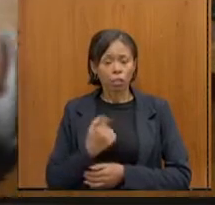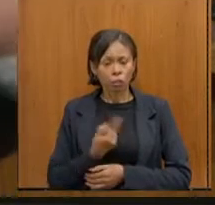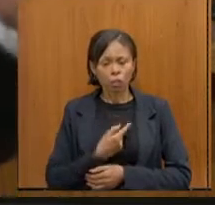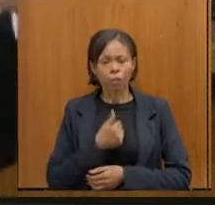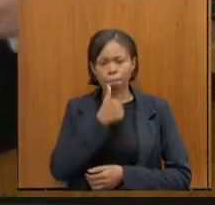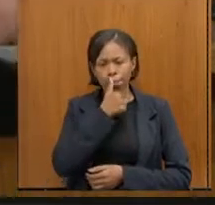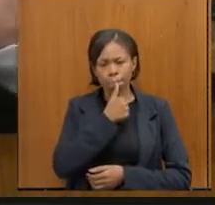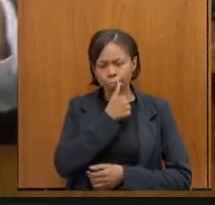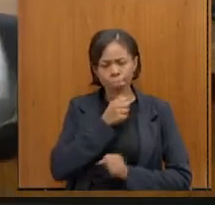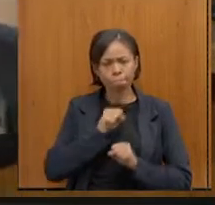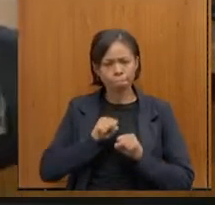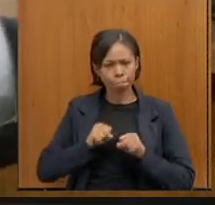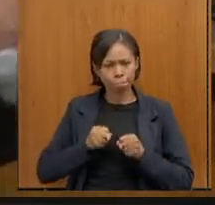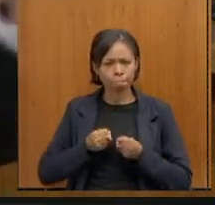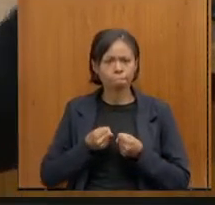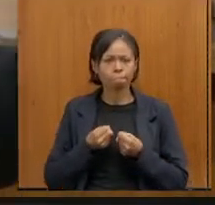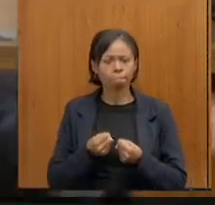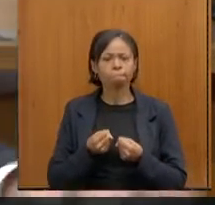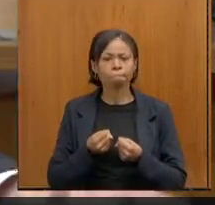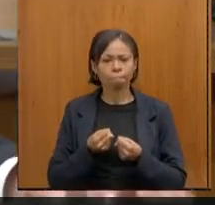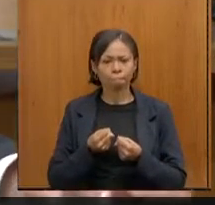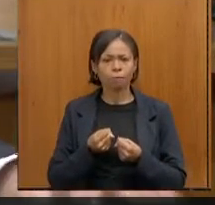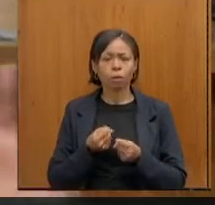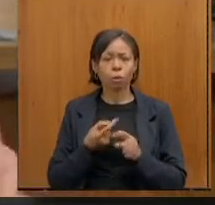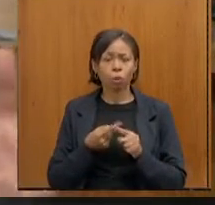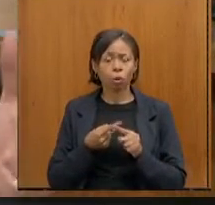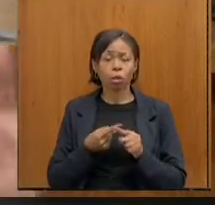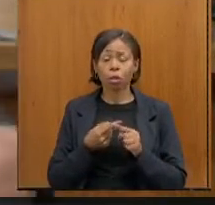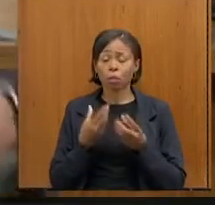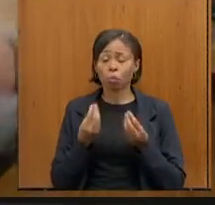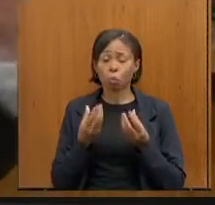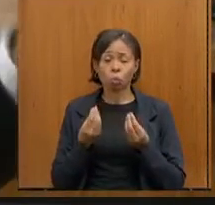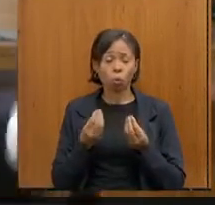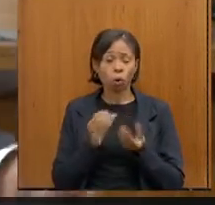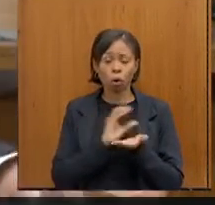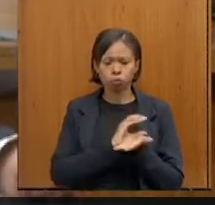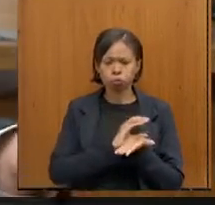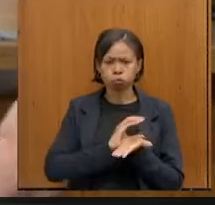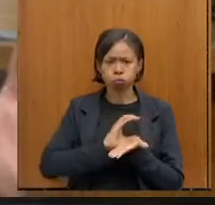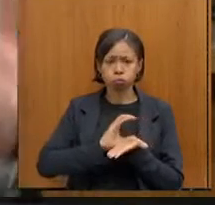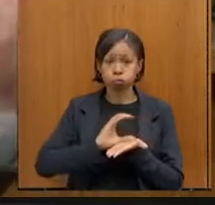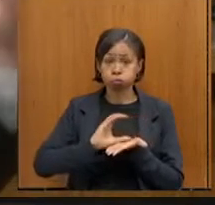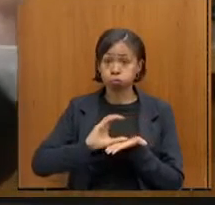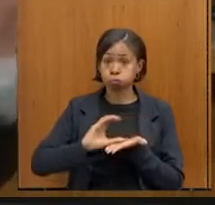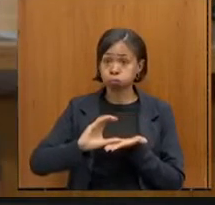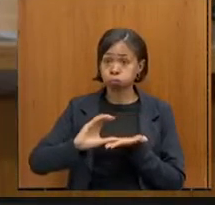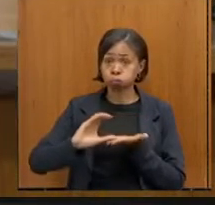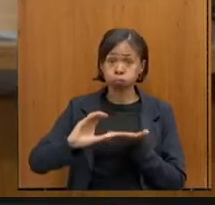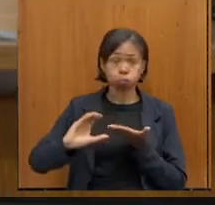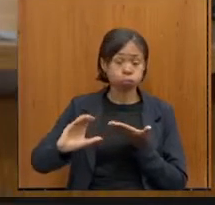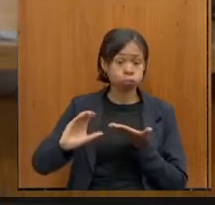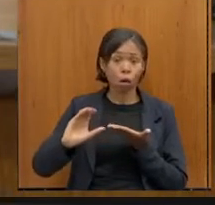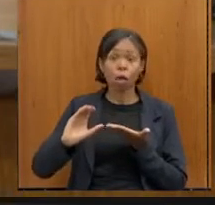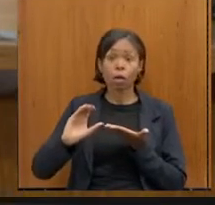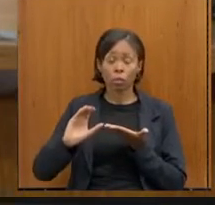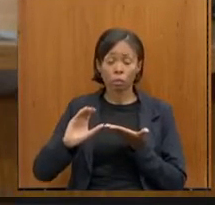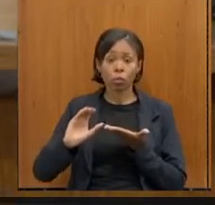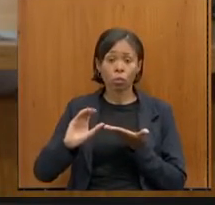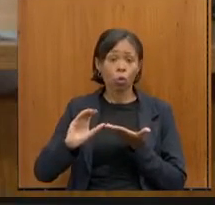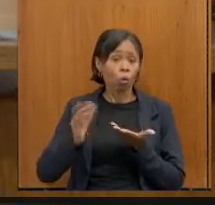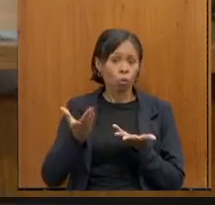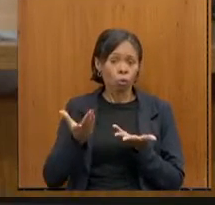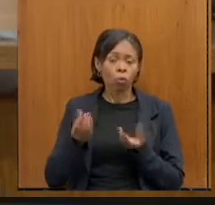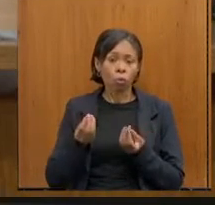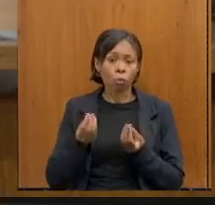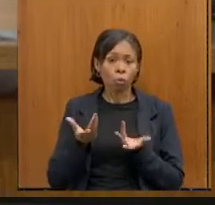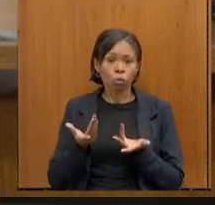é é um volume muito grande de investimento é um volume muito grande de pareceres a gente tá colocando aqui um